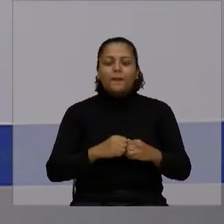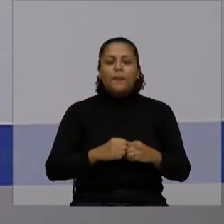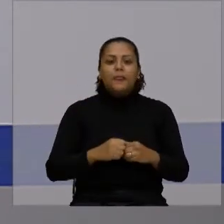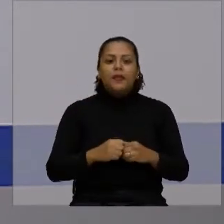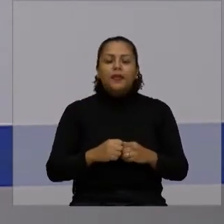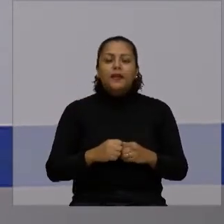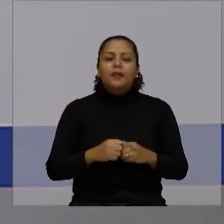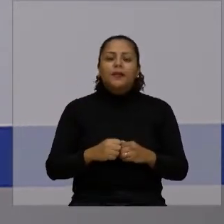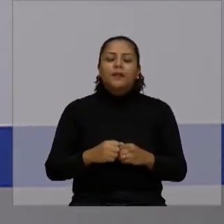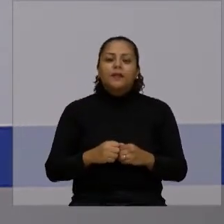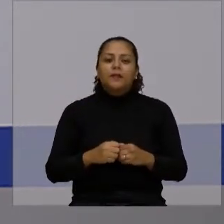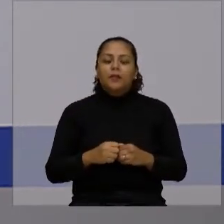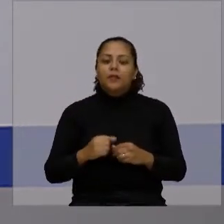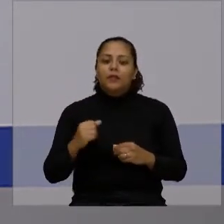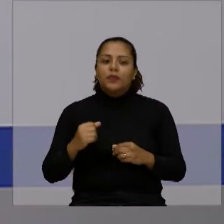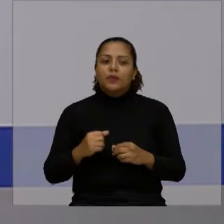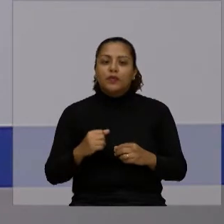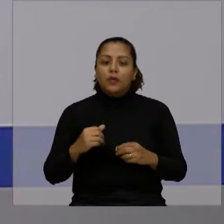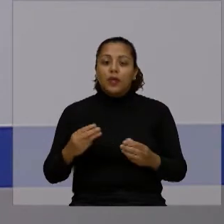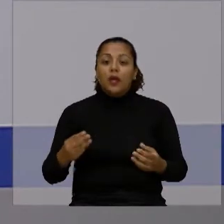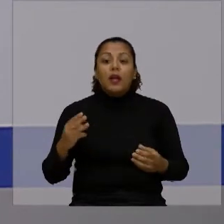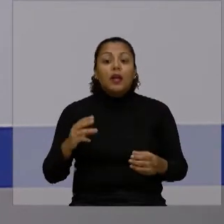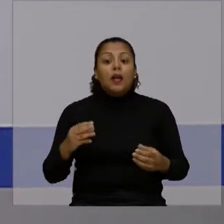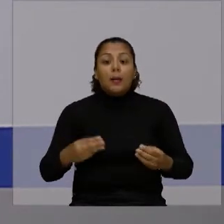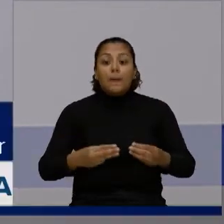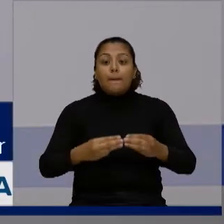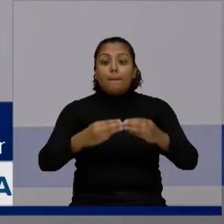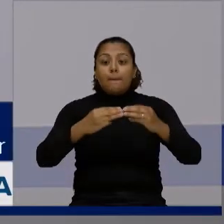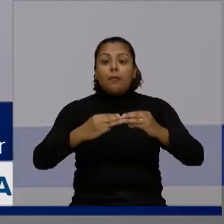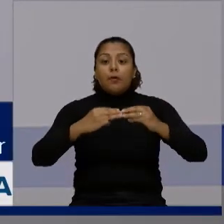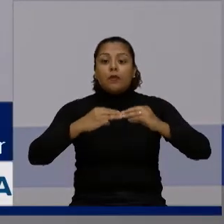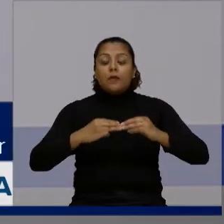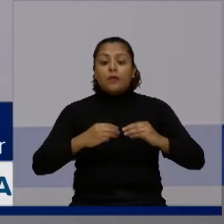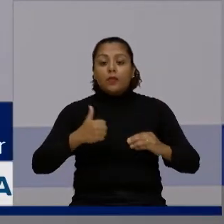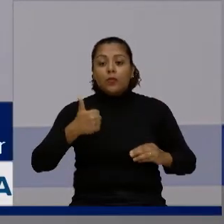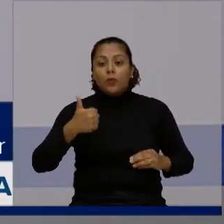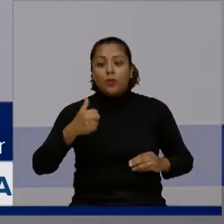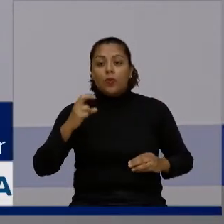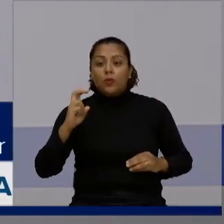vereadores que a moção número